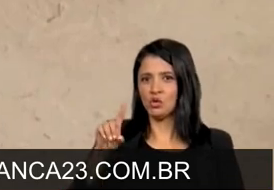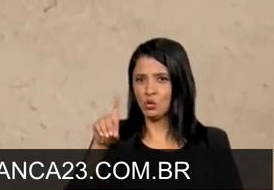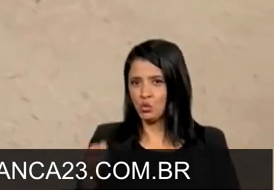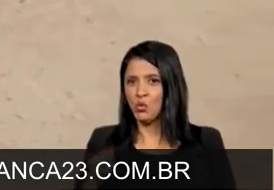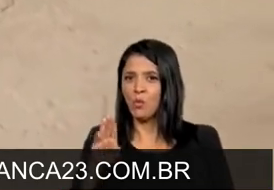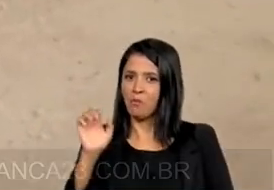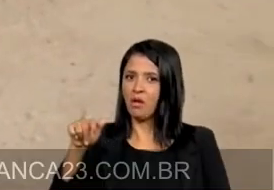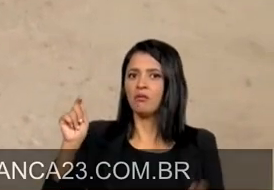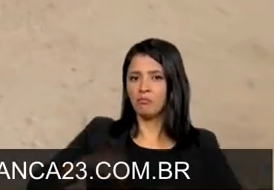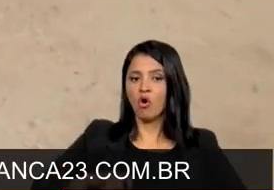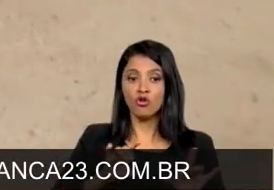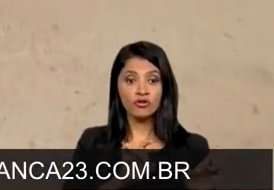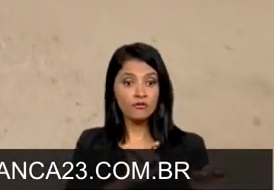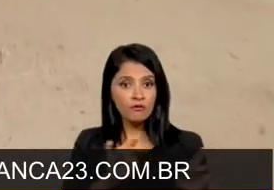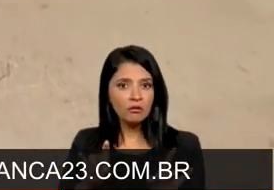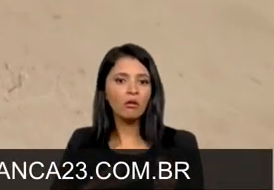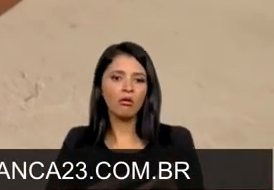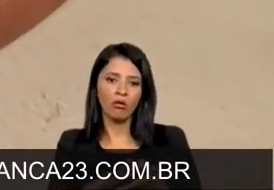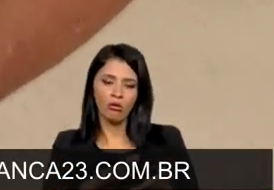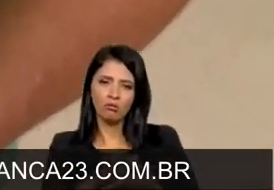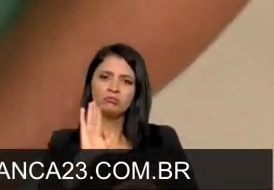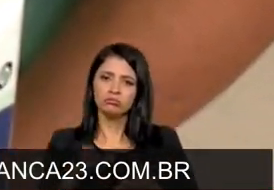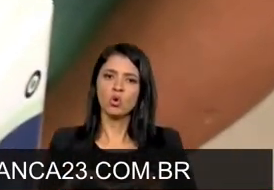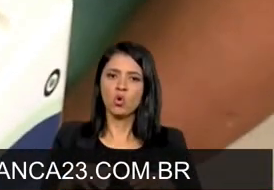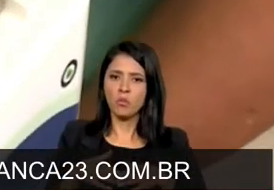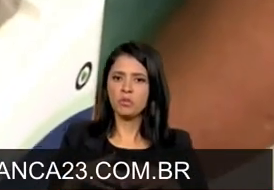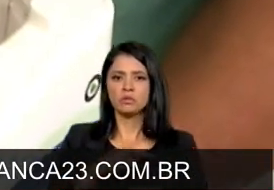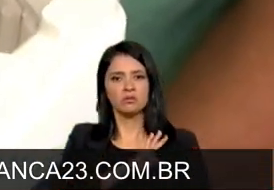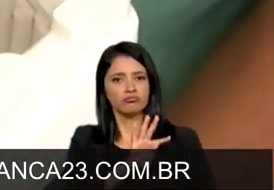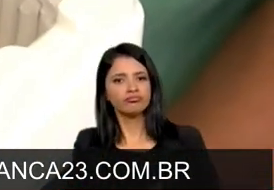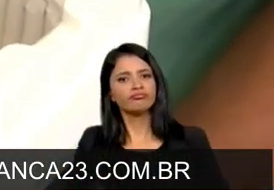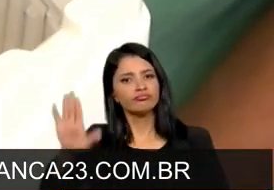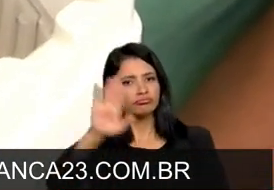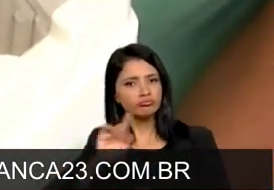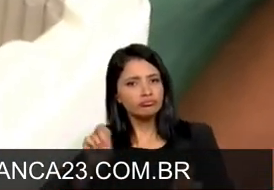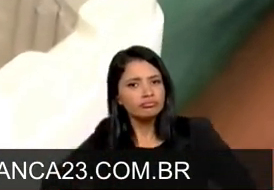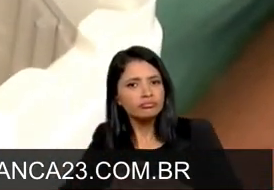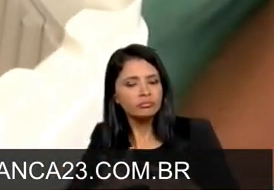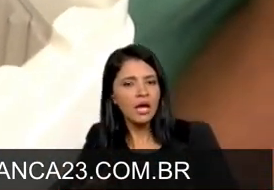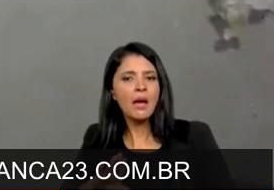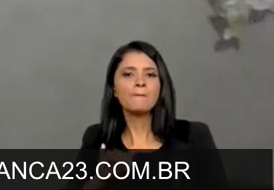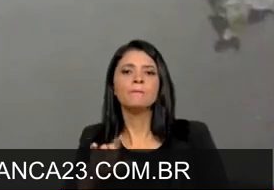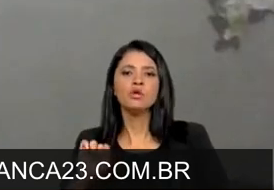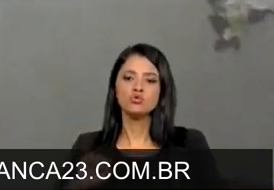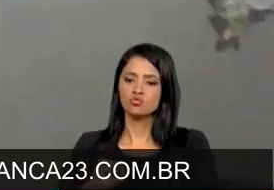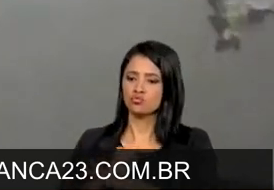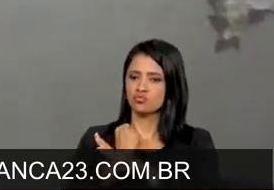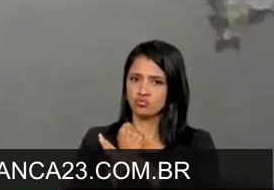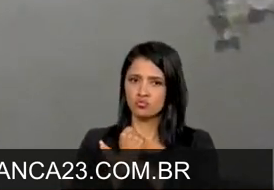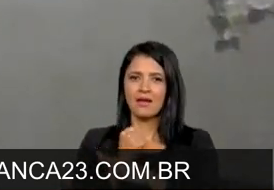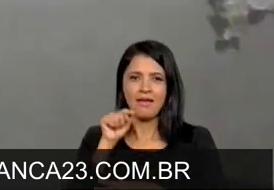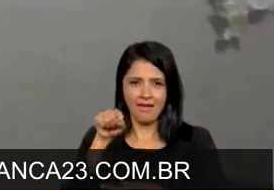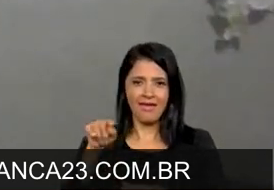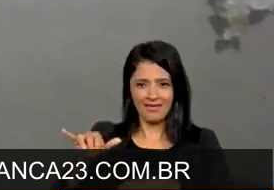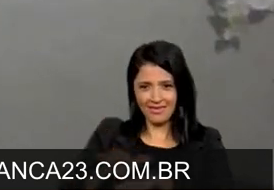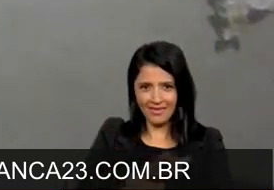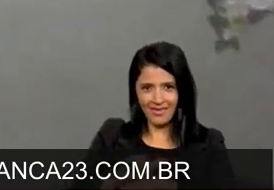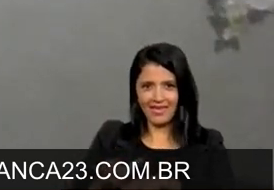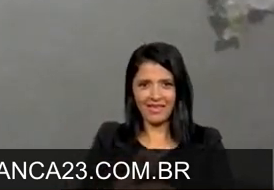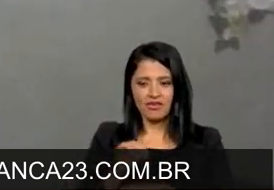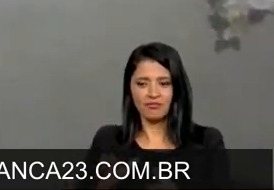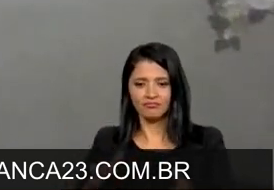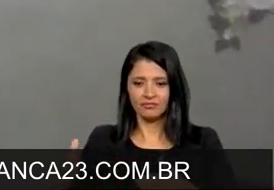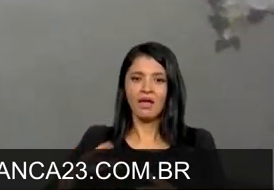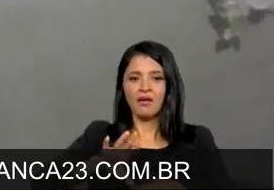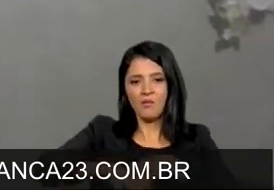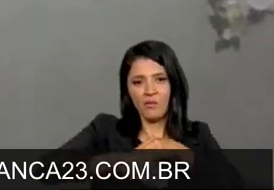de comercialização emitida pela Comissão Técnica Nacional de Biossegurança. Essa ferramenta, ela é